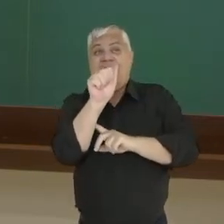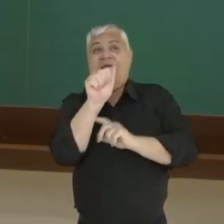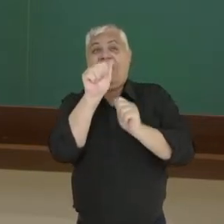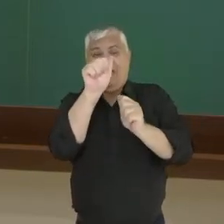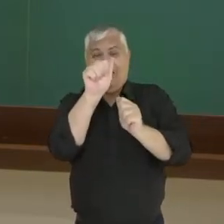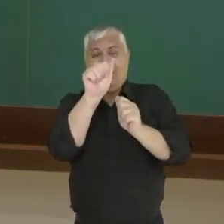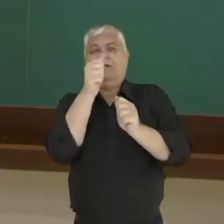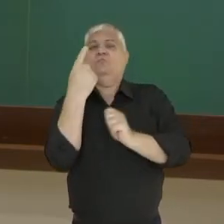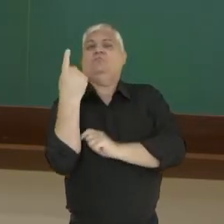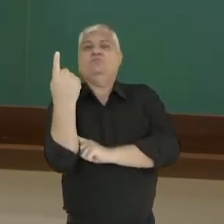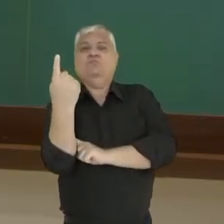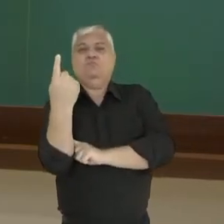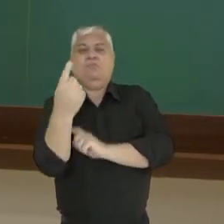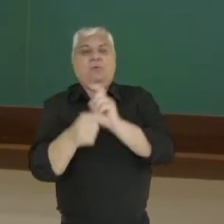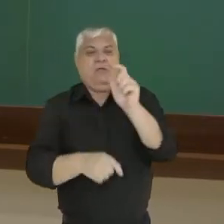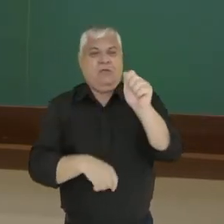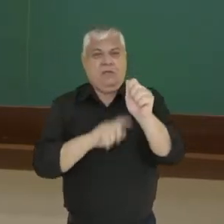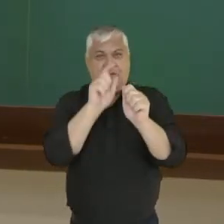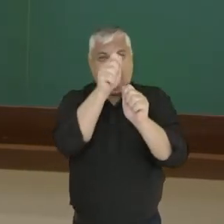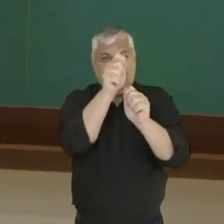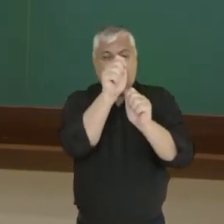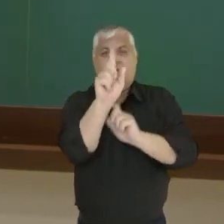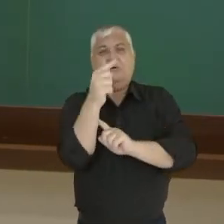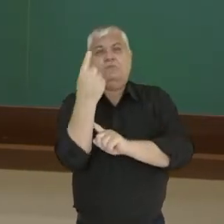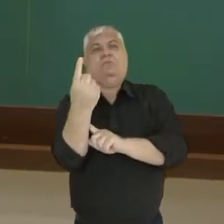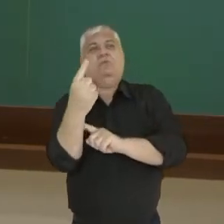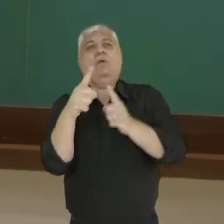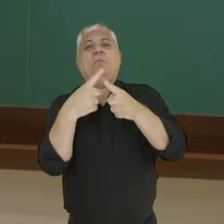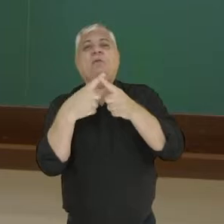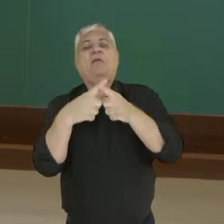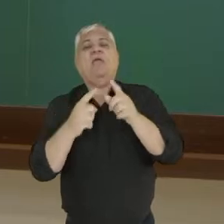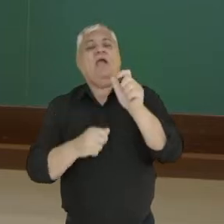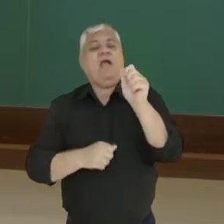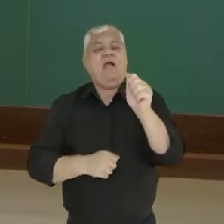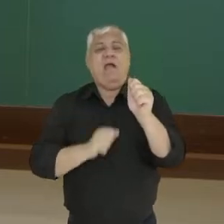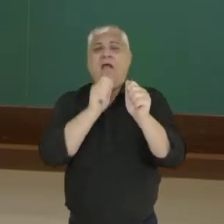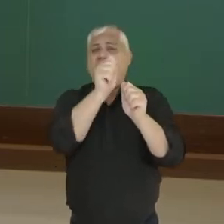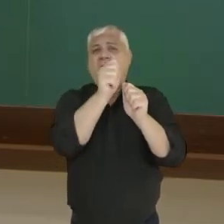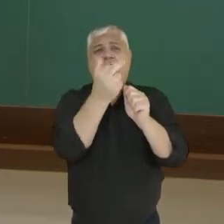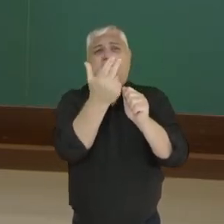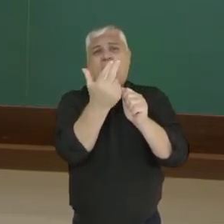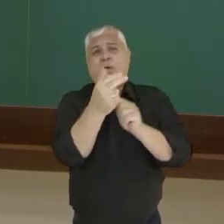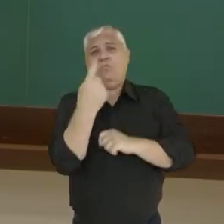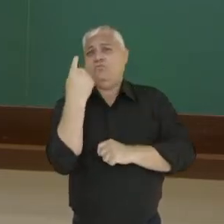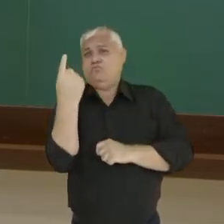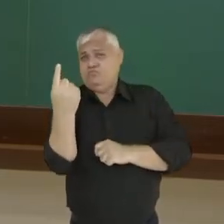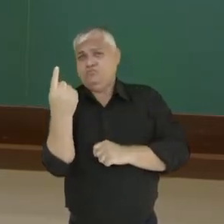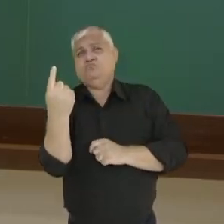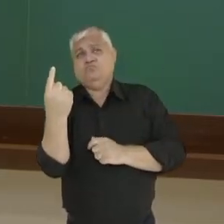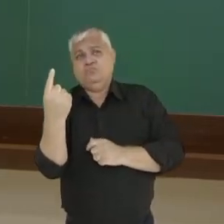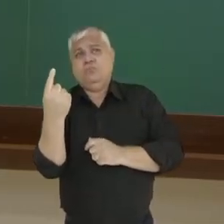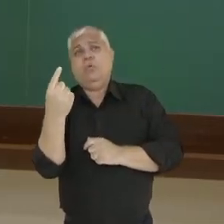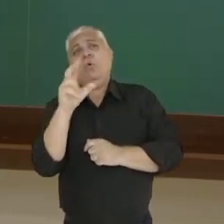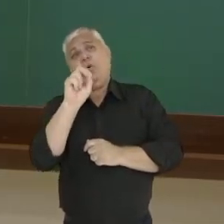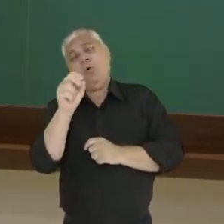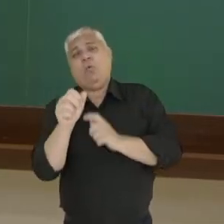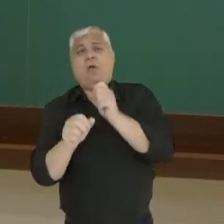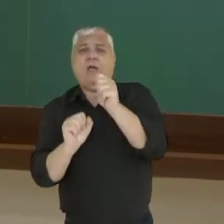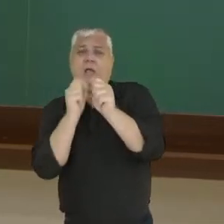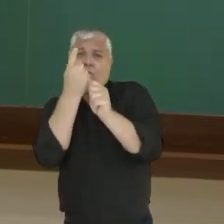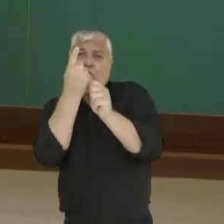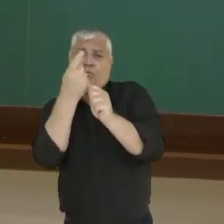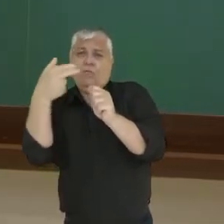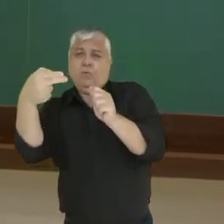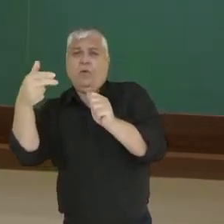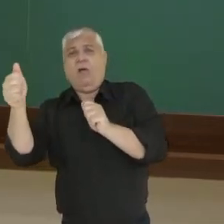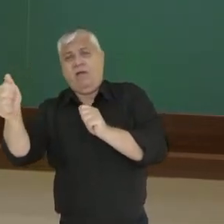é igual a 1. Por quê? Porque o meu a elevado na 1 é igual a a, né? A elevado na